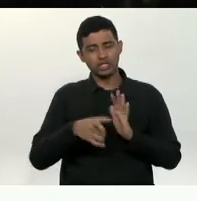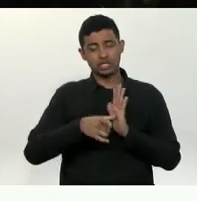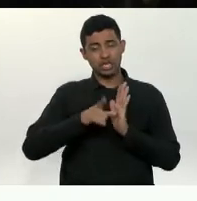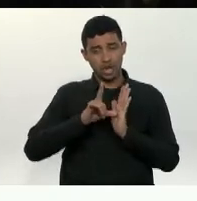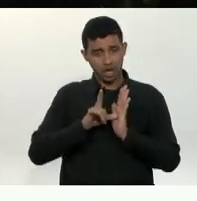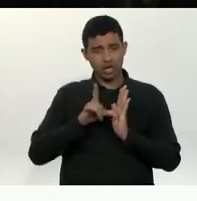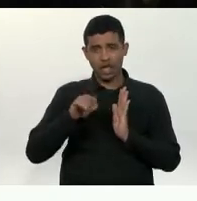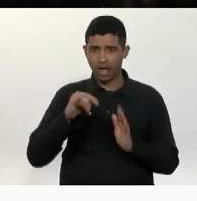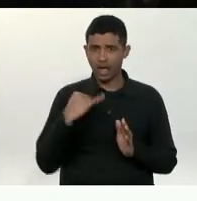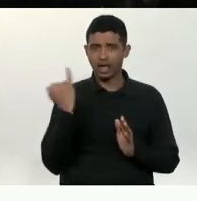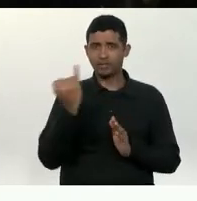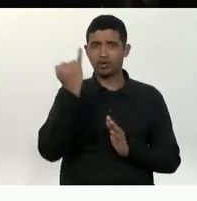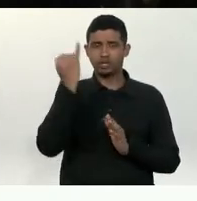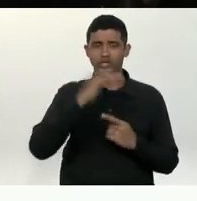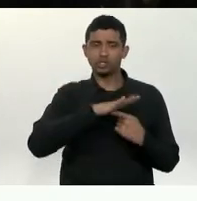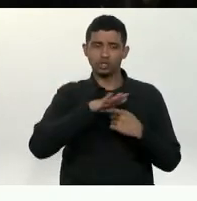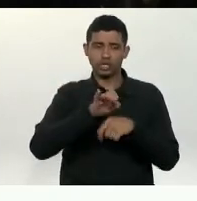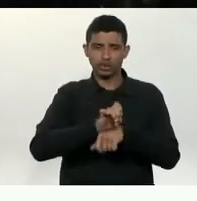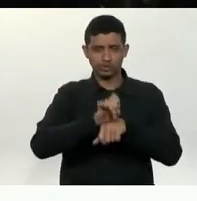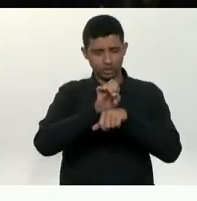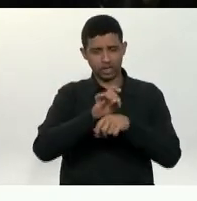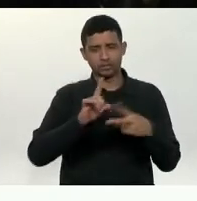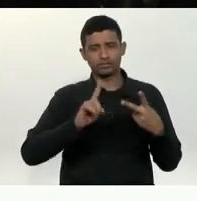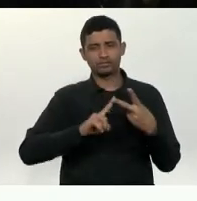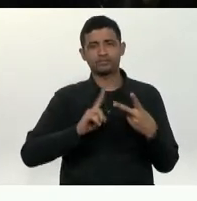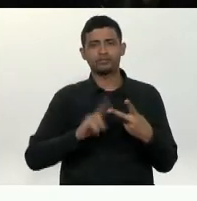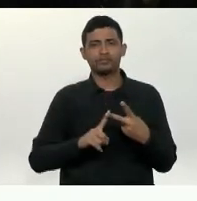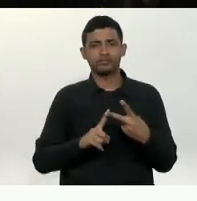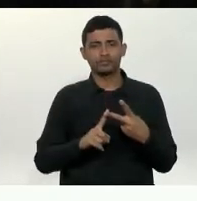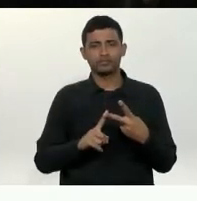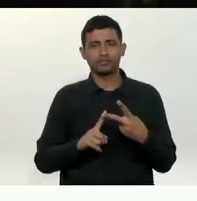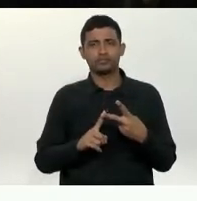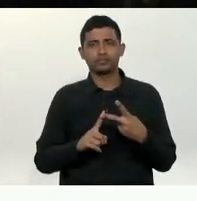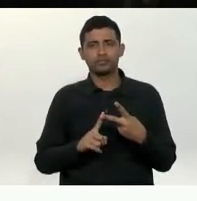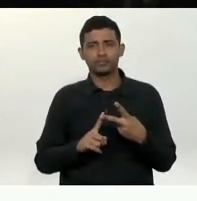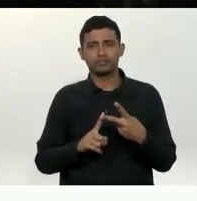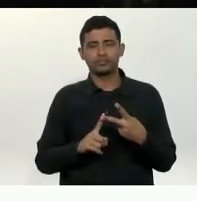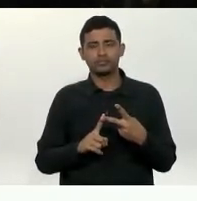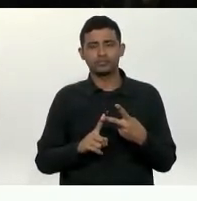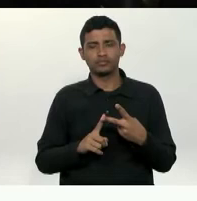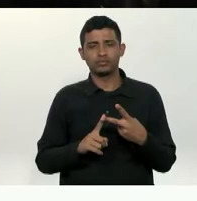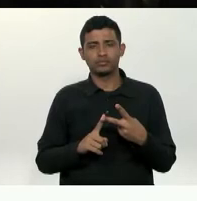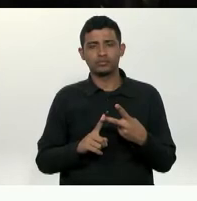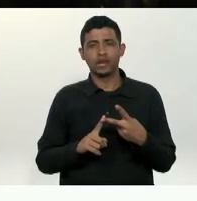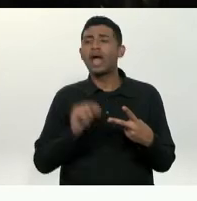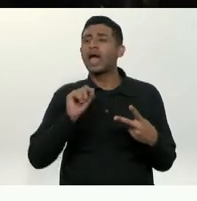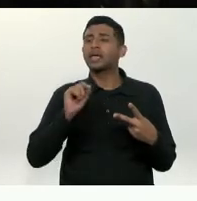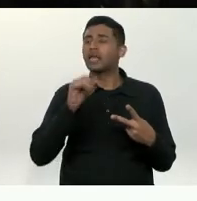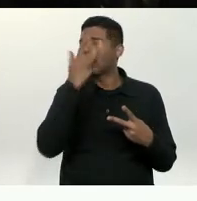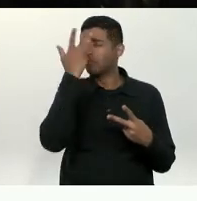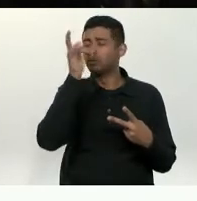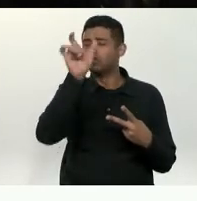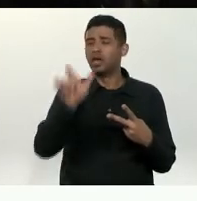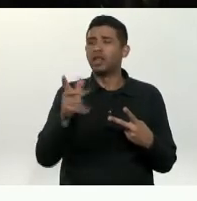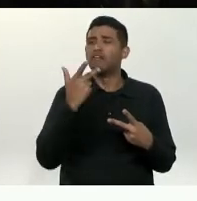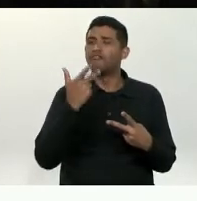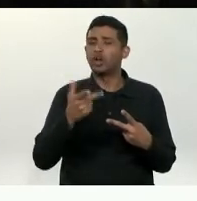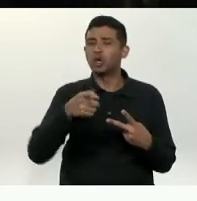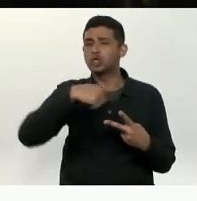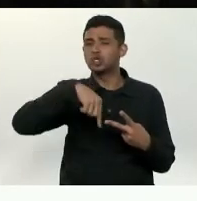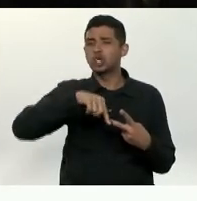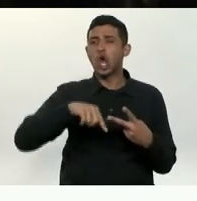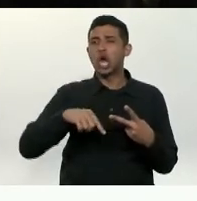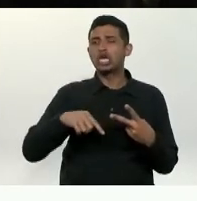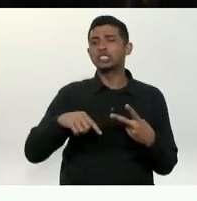que o Estado está em plena recuperação. Dois, e quem é que disse que também nós vamos ficar refém da